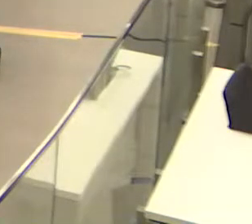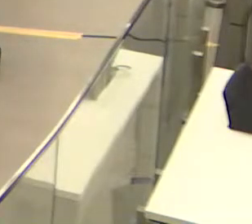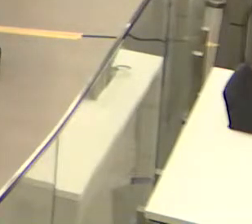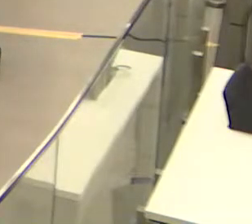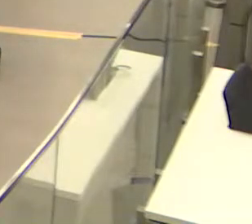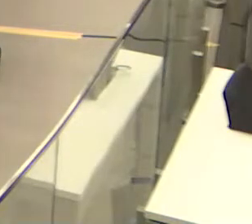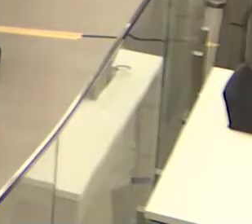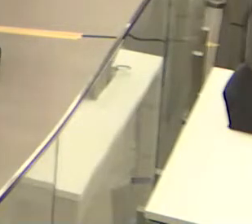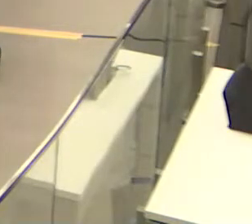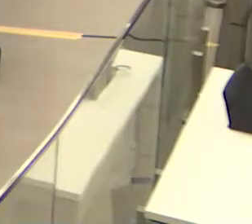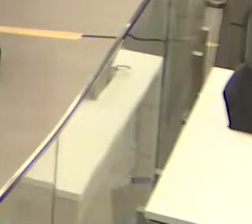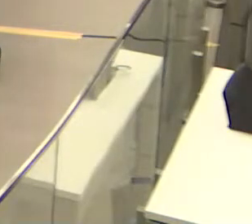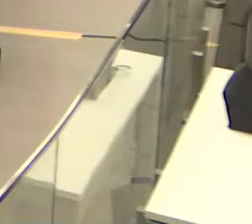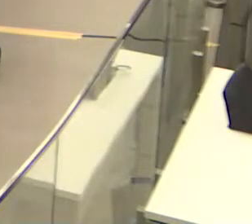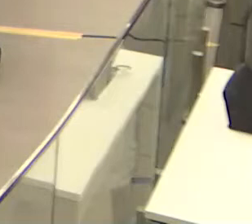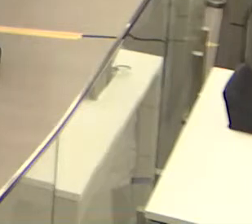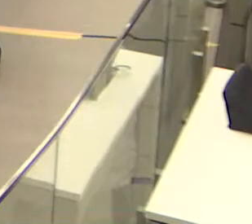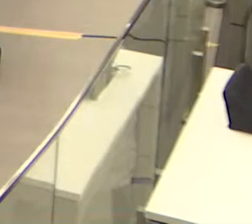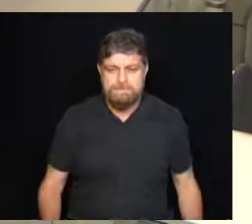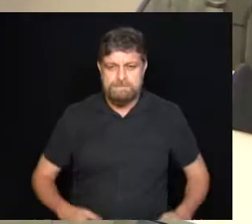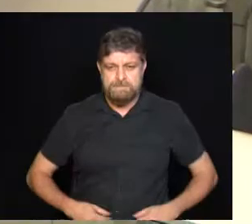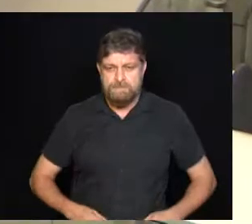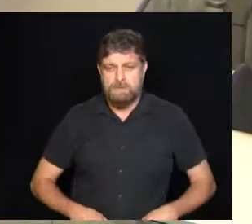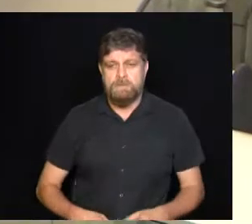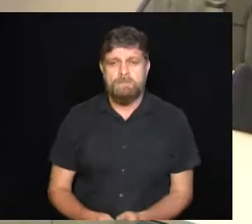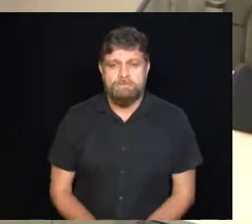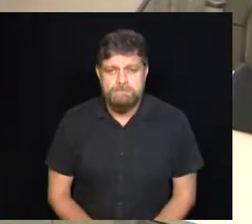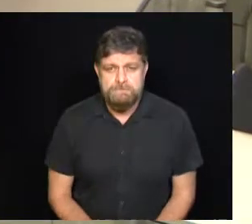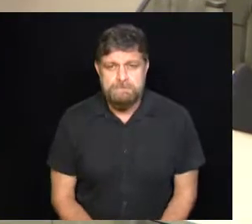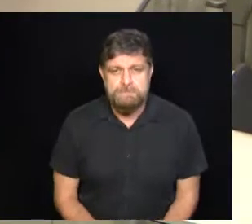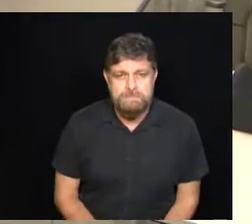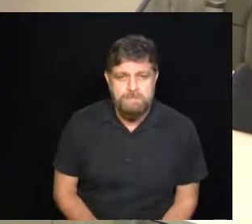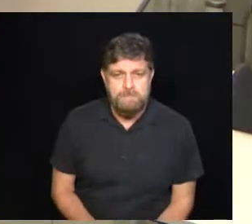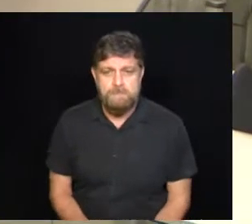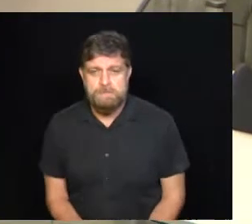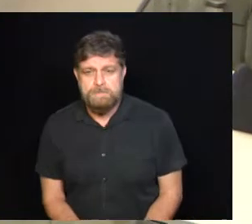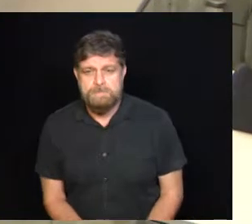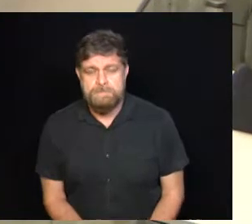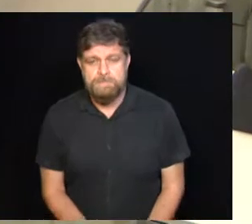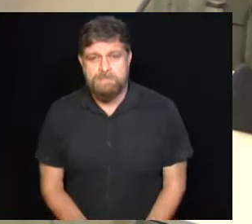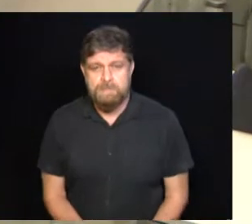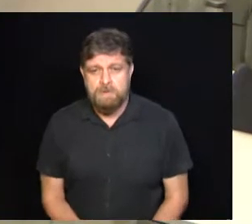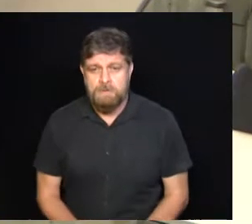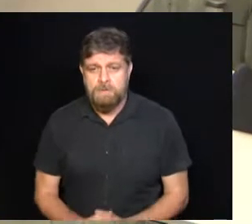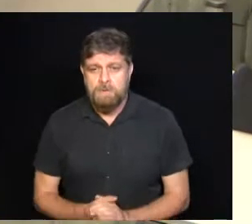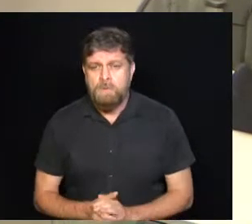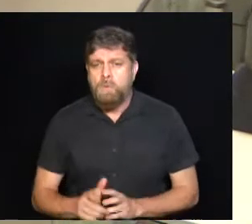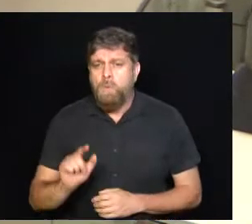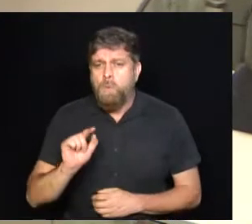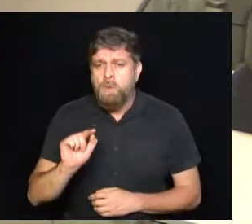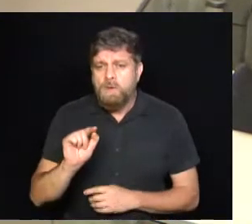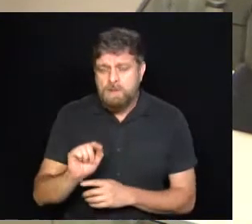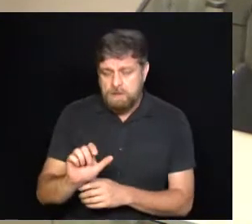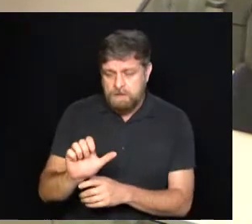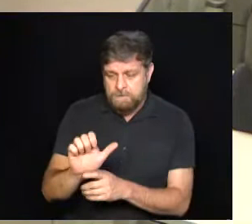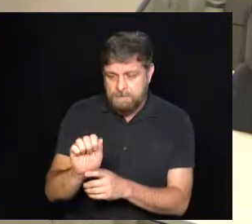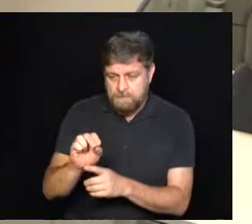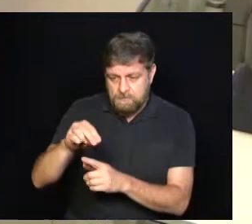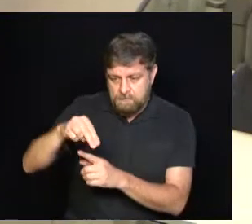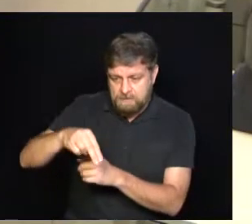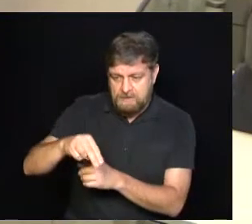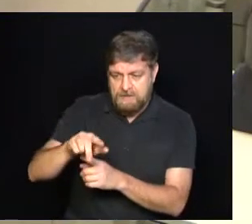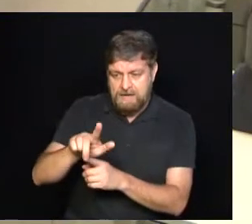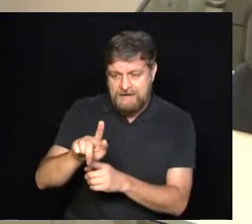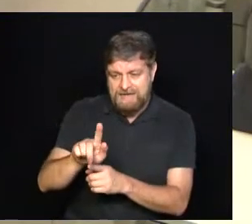mim. Ou, se você quiser, que aqui eu vou te dar o lugar. E aí, o que a Angélica é a coordenadora?